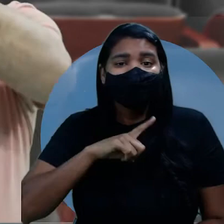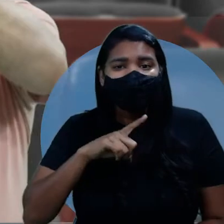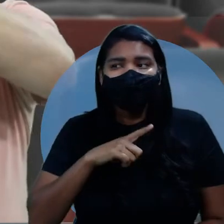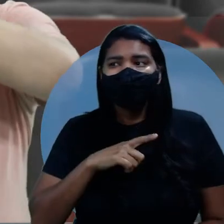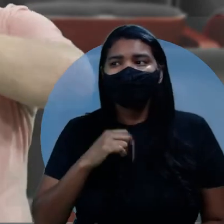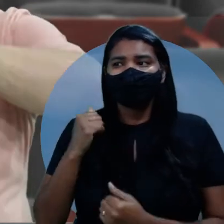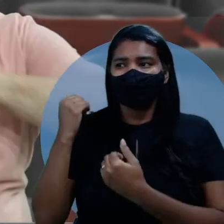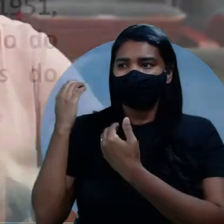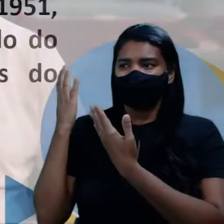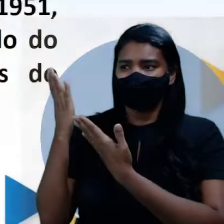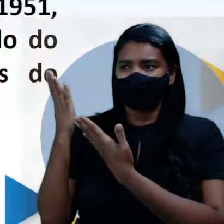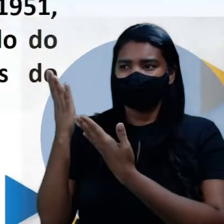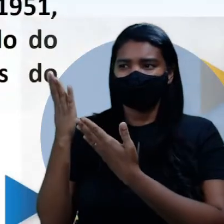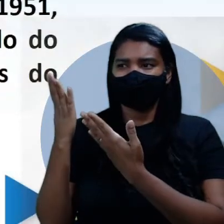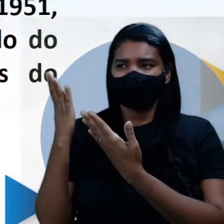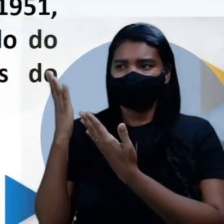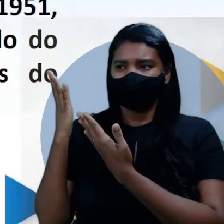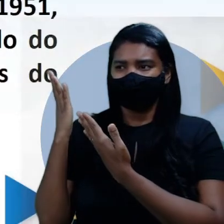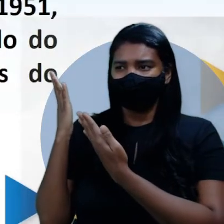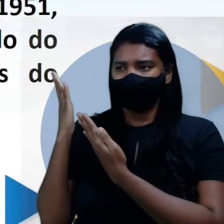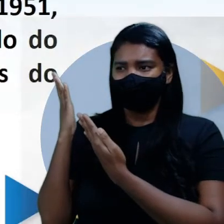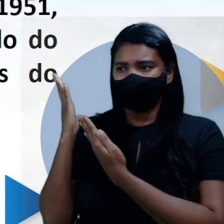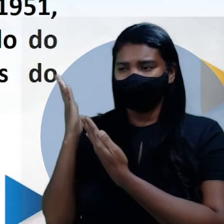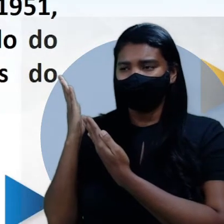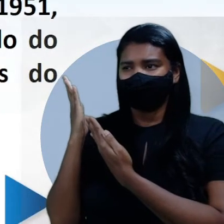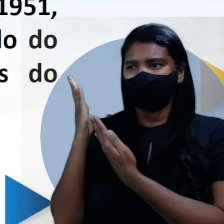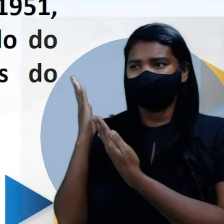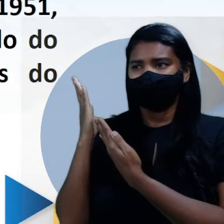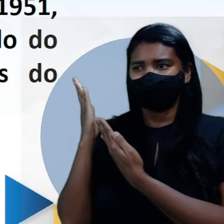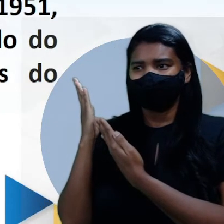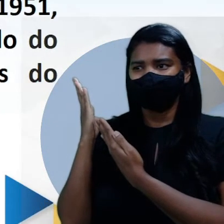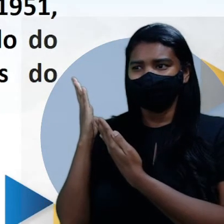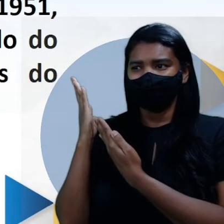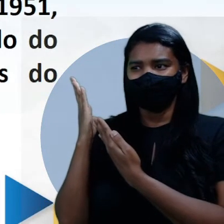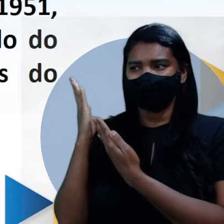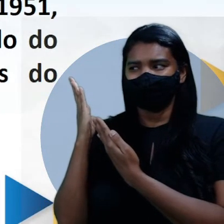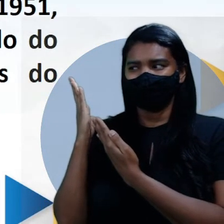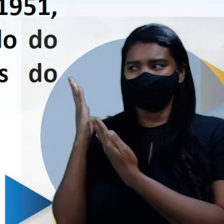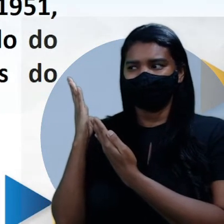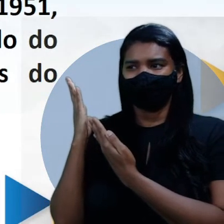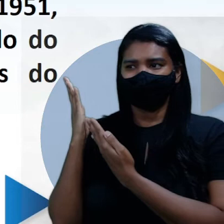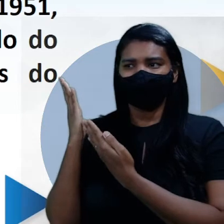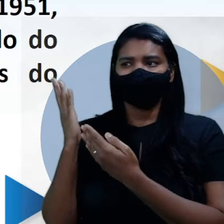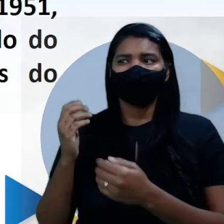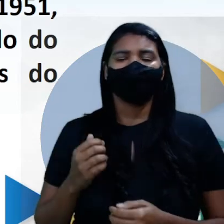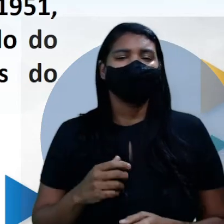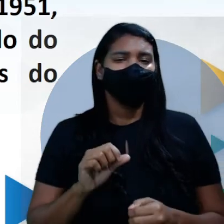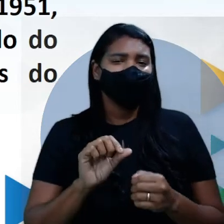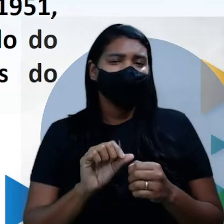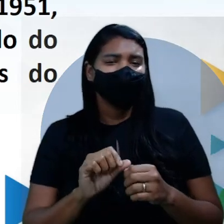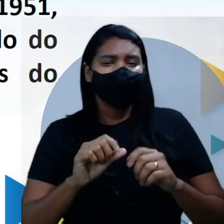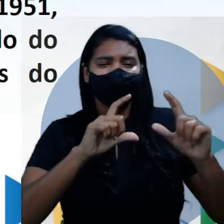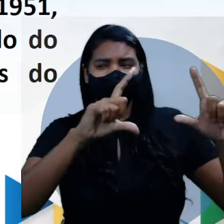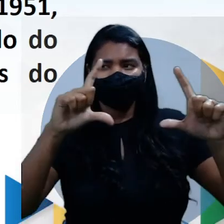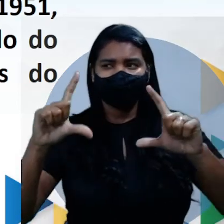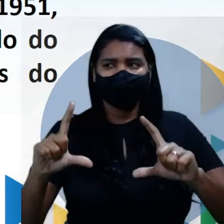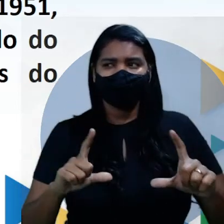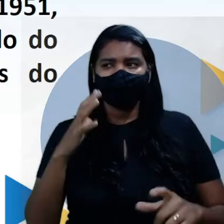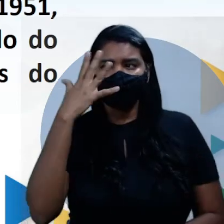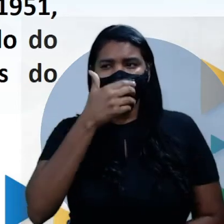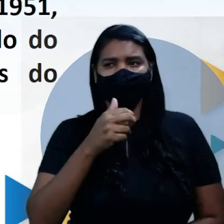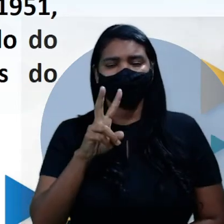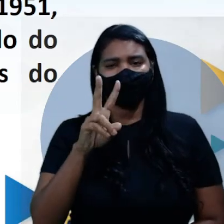imateriais. Trago aqui uma outra informação sobre ele. Justamente, quem fez os vitrais, são lindos, são vitrais